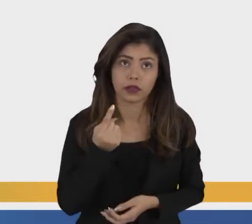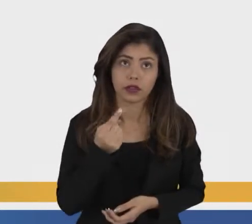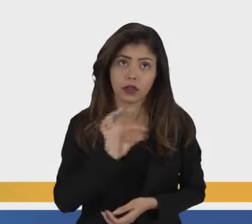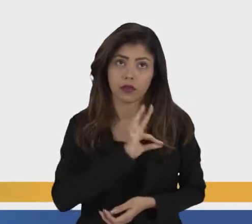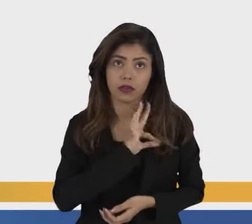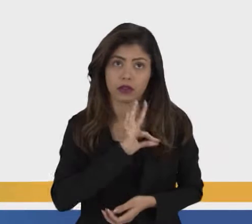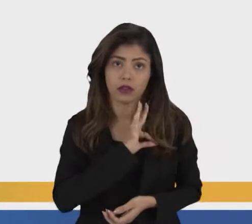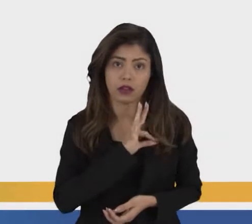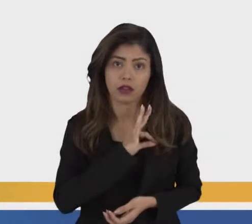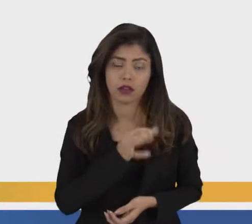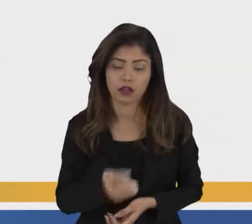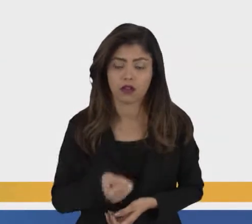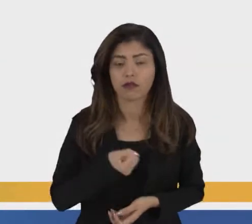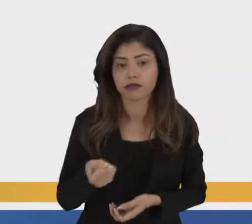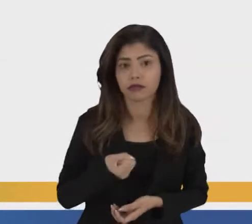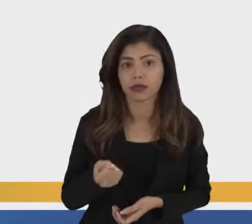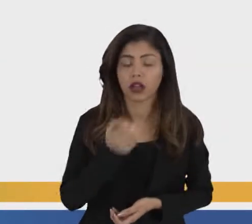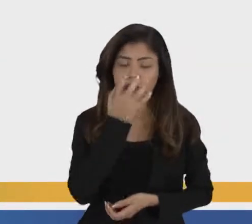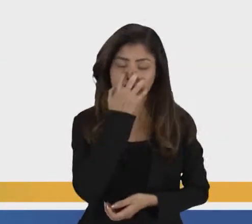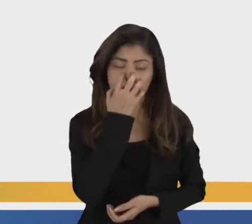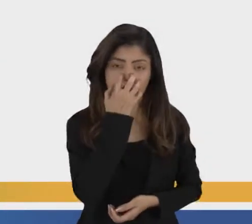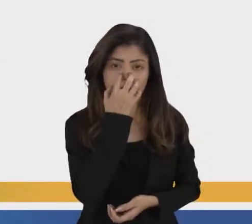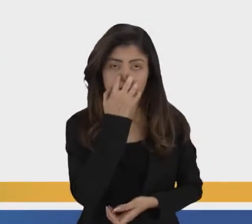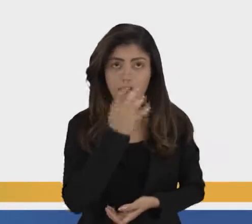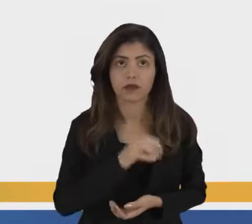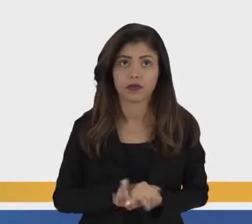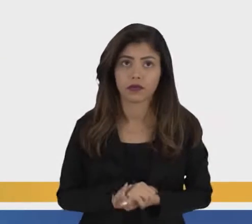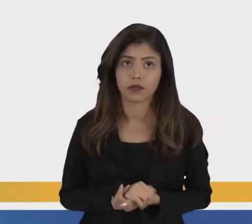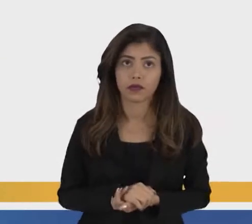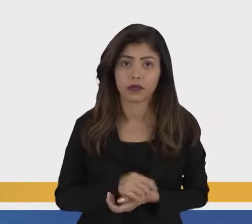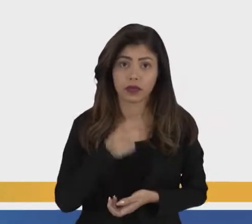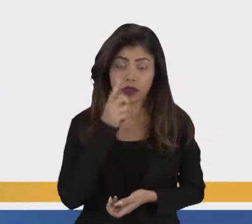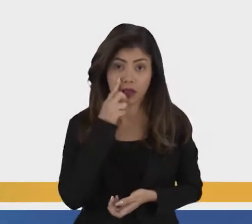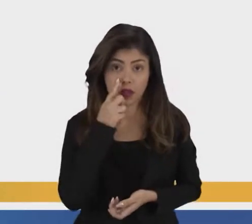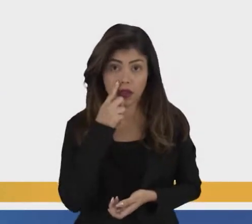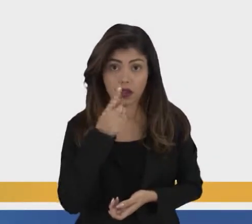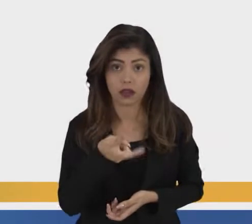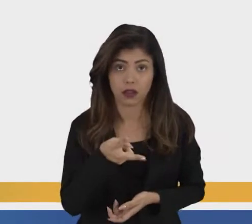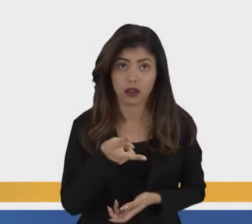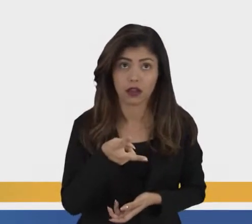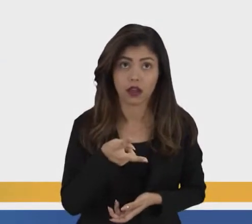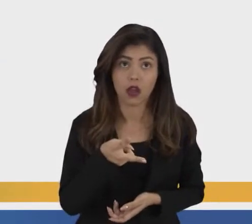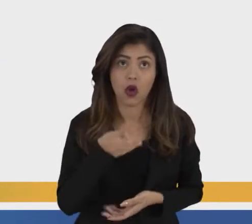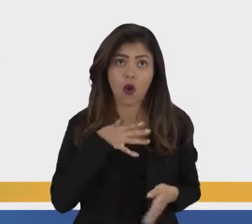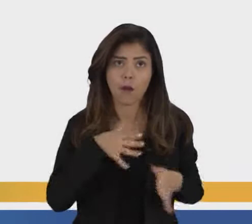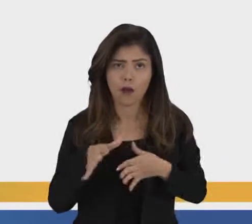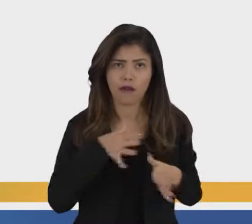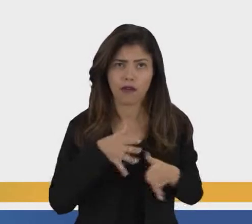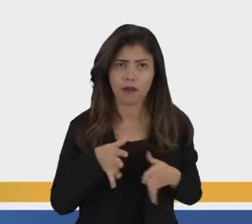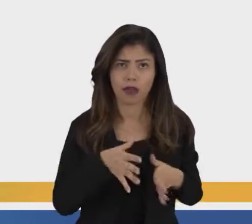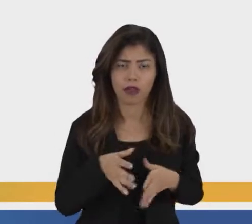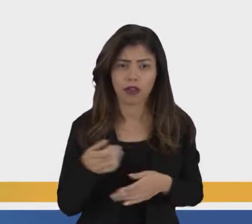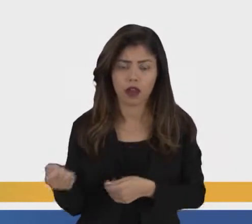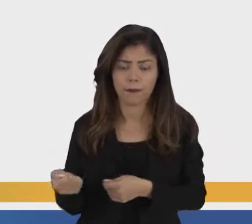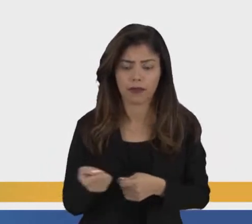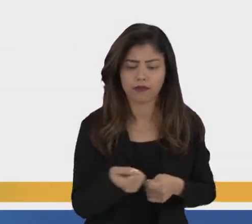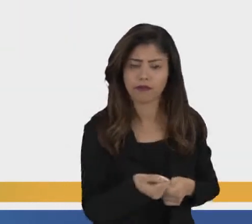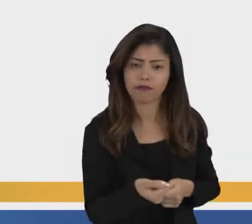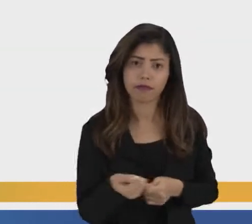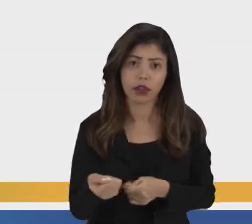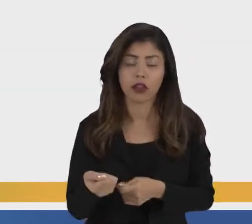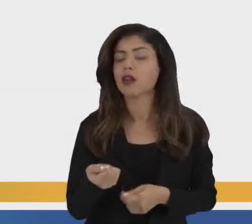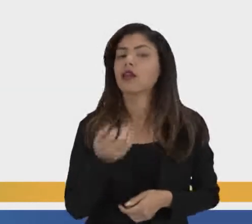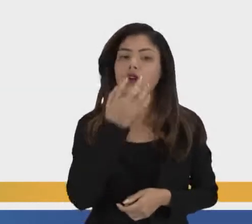policial puxando o seu cão. No caso, ele está produzindo o movimento, conduzindo o movimento